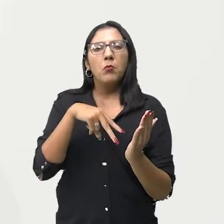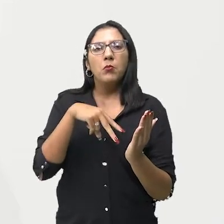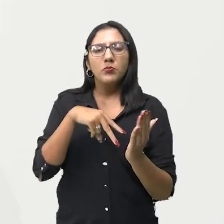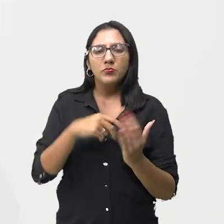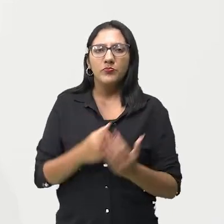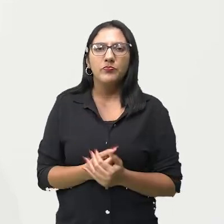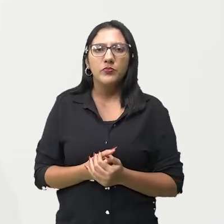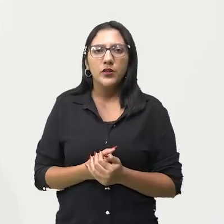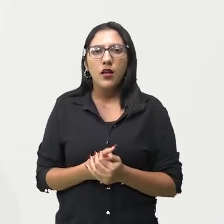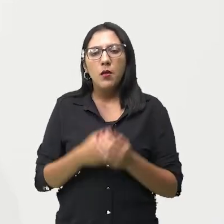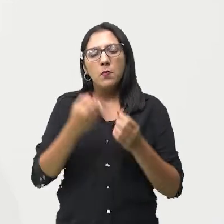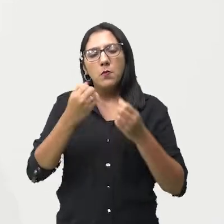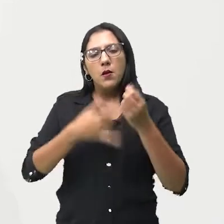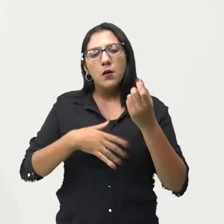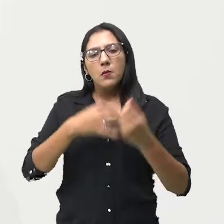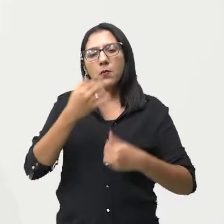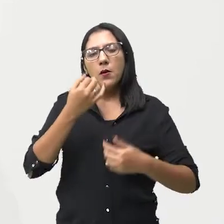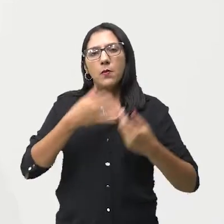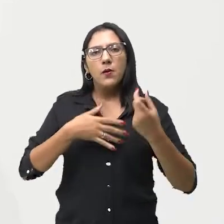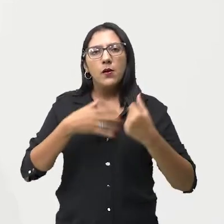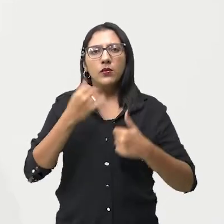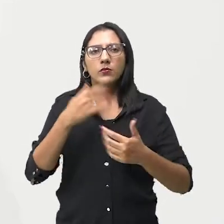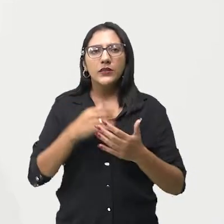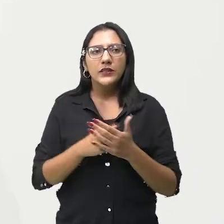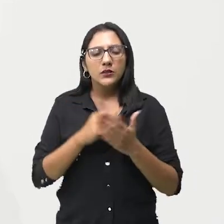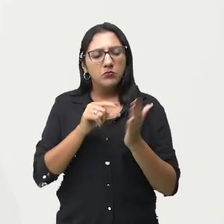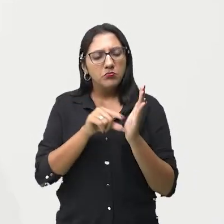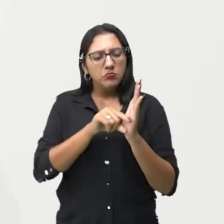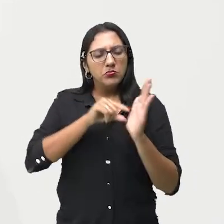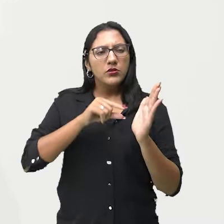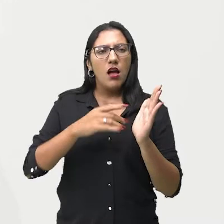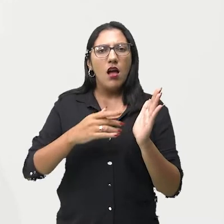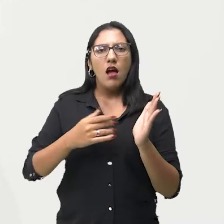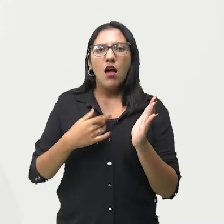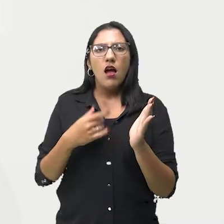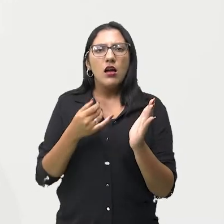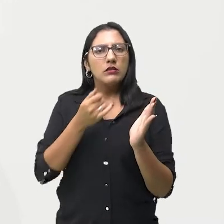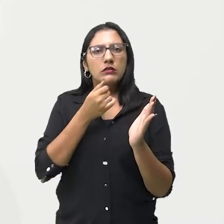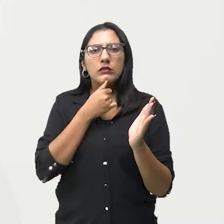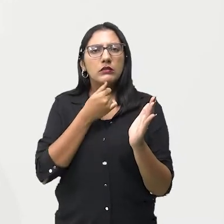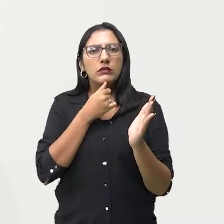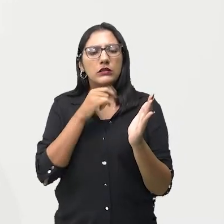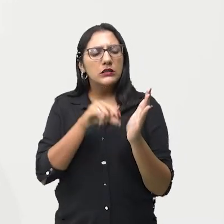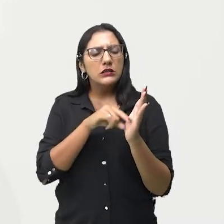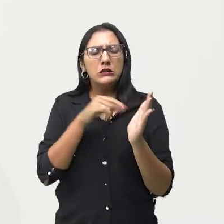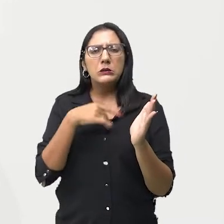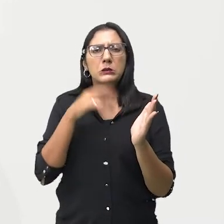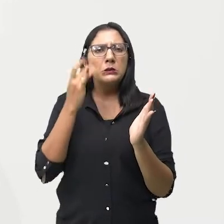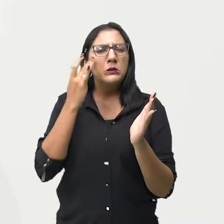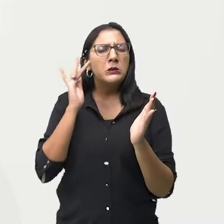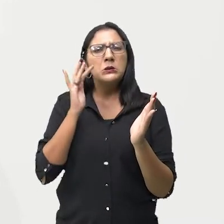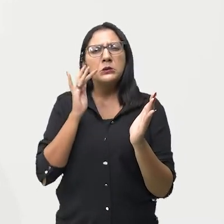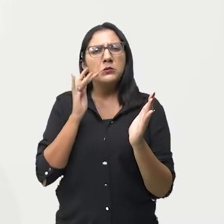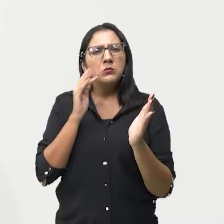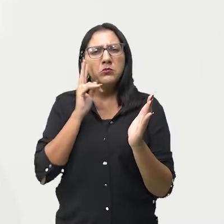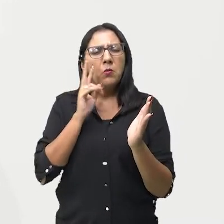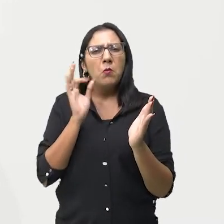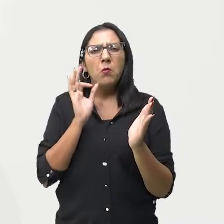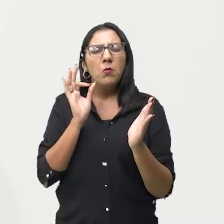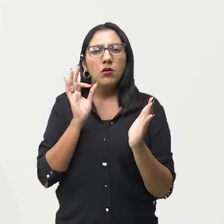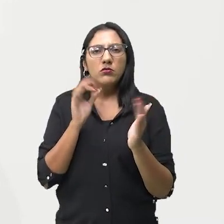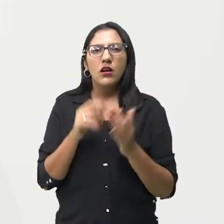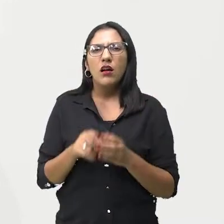vai falando sobre o livro, e aí chega num ponto em que ele diz: eu ainda não cheguei nessa parte do livro, não sei o que acontece.